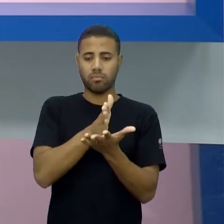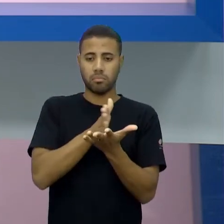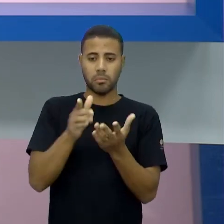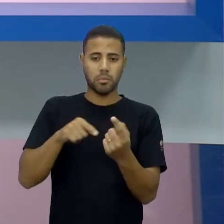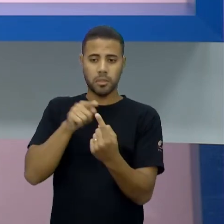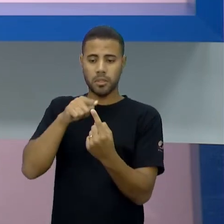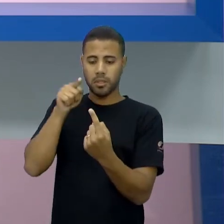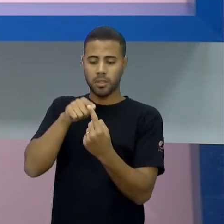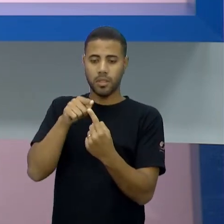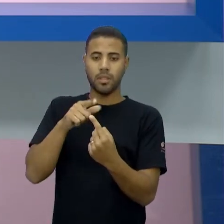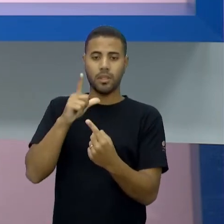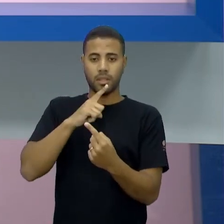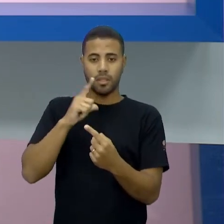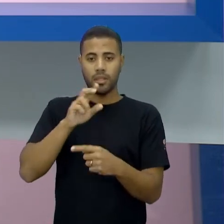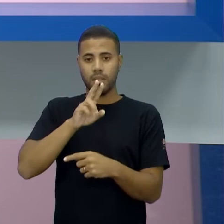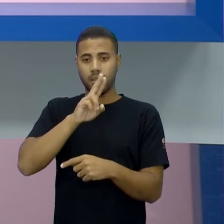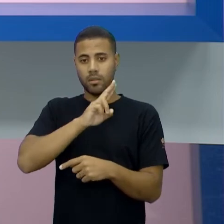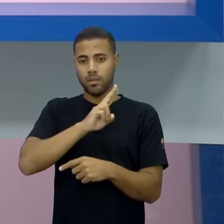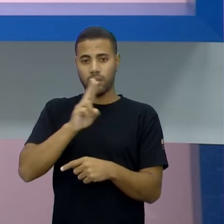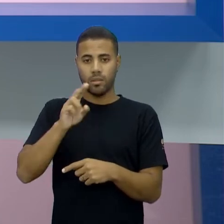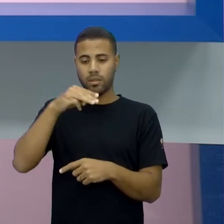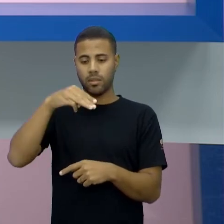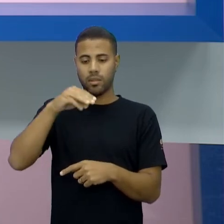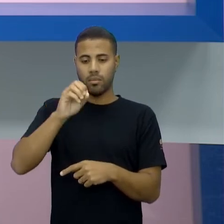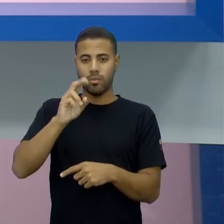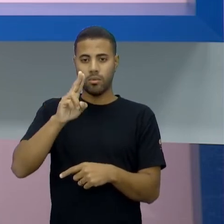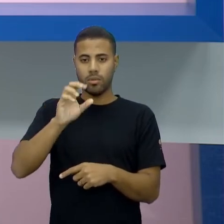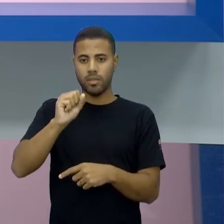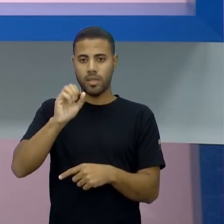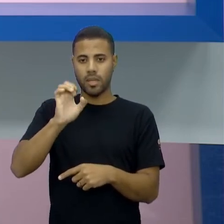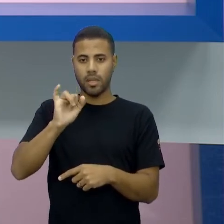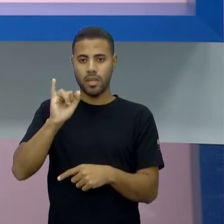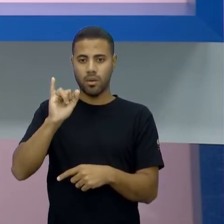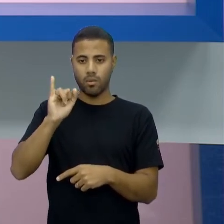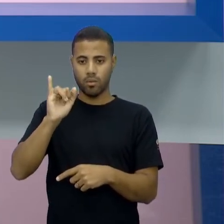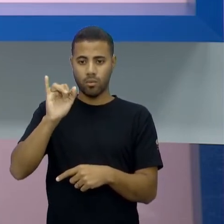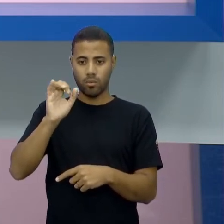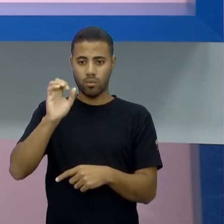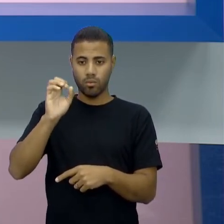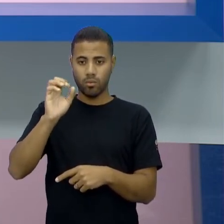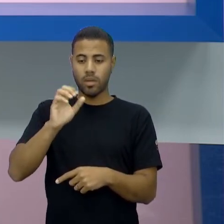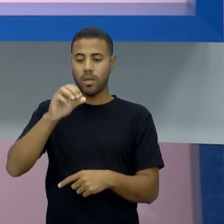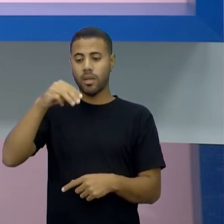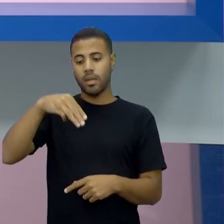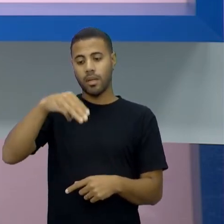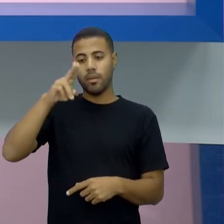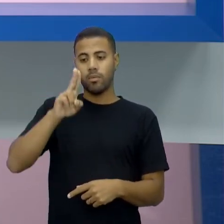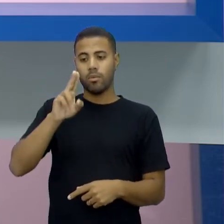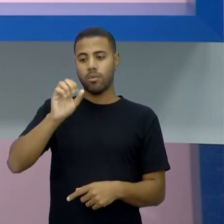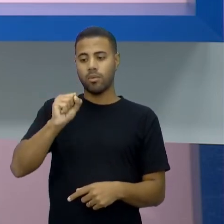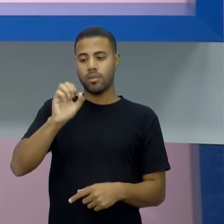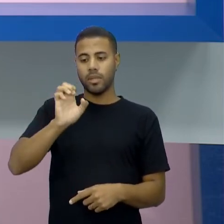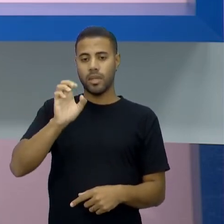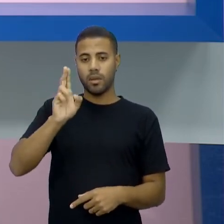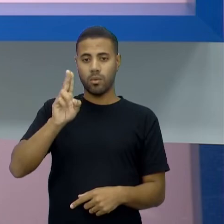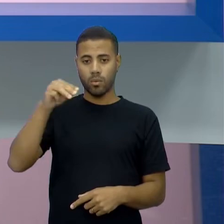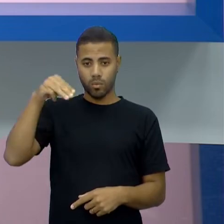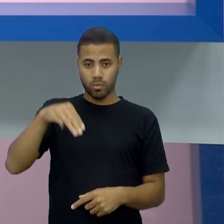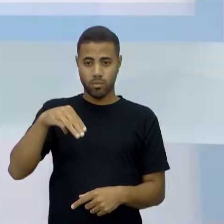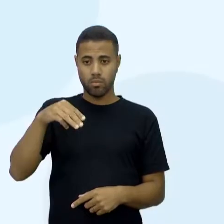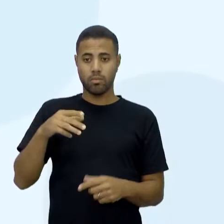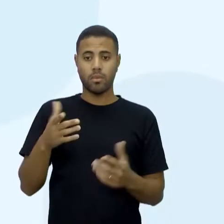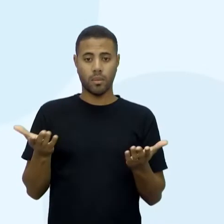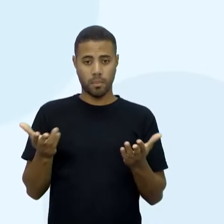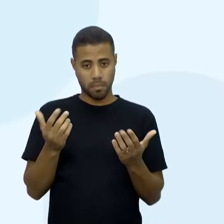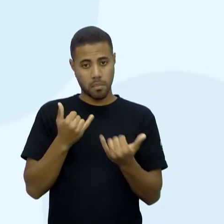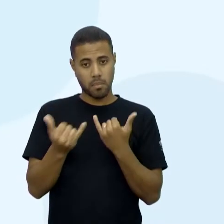pouquinho, eles chamavam ela de Museum, Olha só, já parece com o que a gente conhece hoje. Vamos avançar mais um pouquinho na nossa tela,